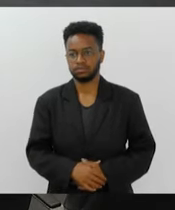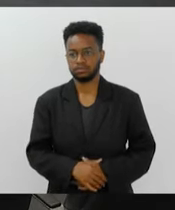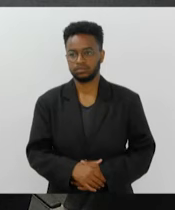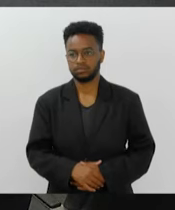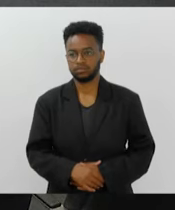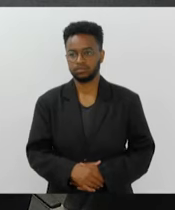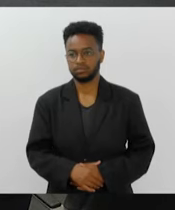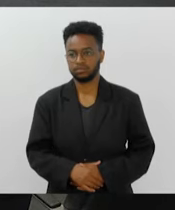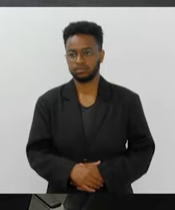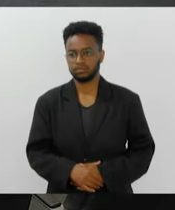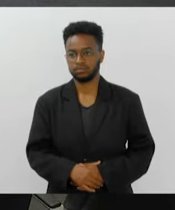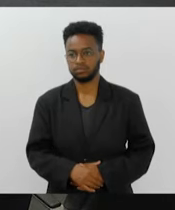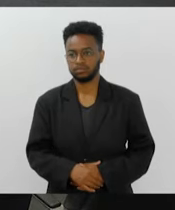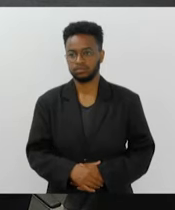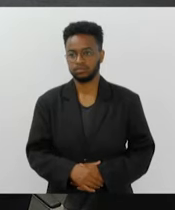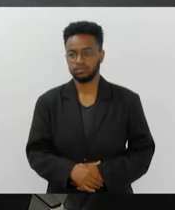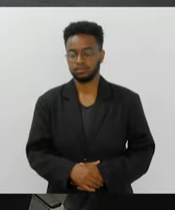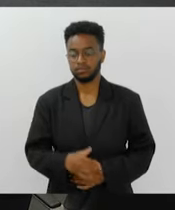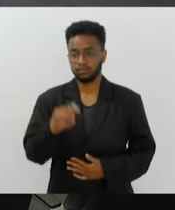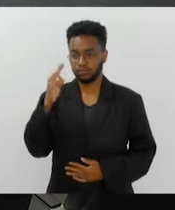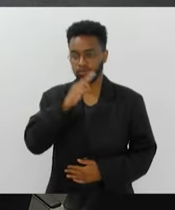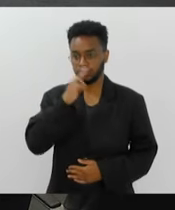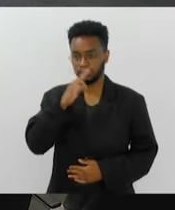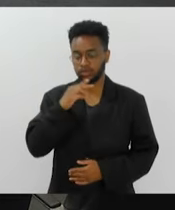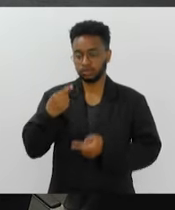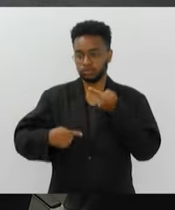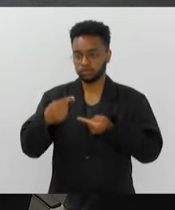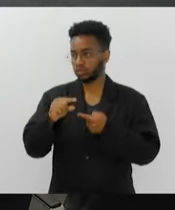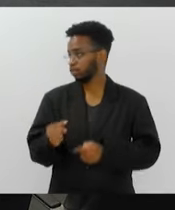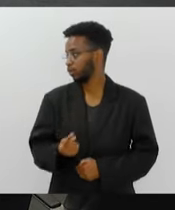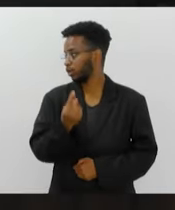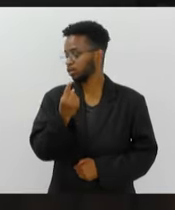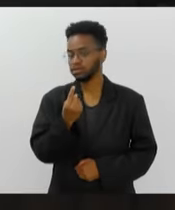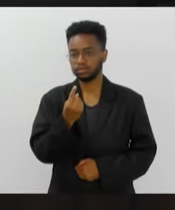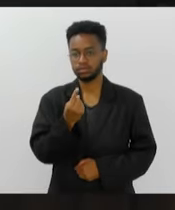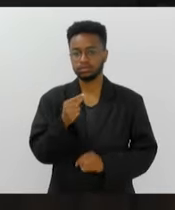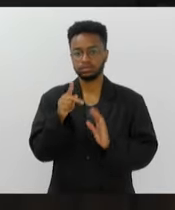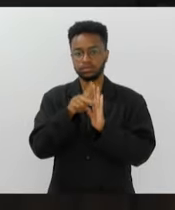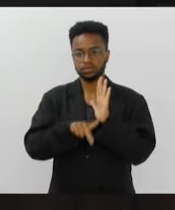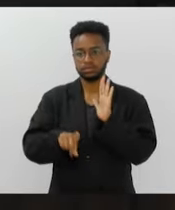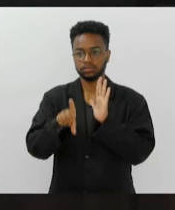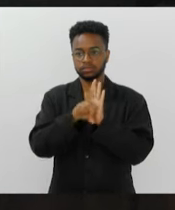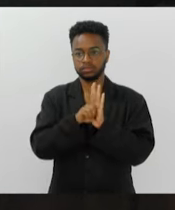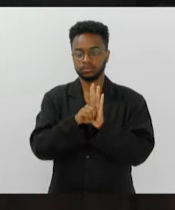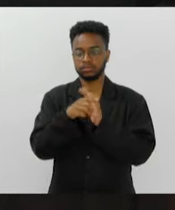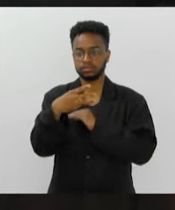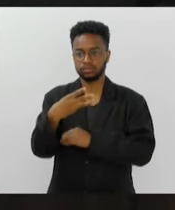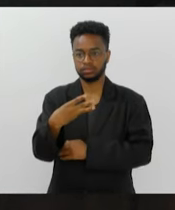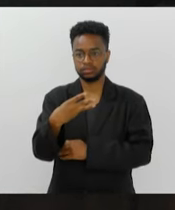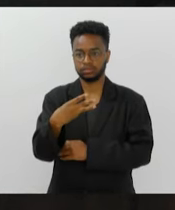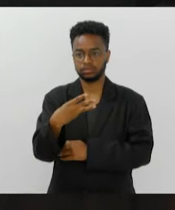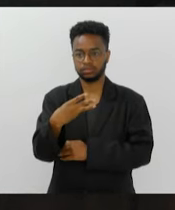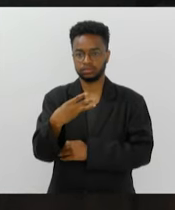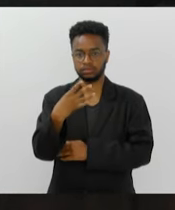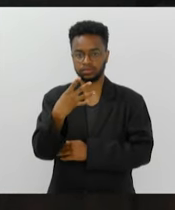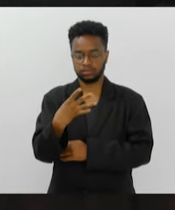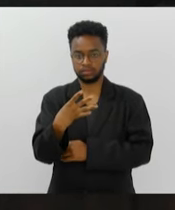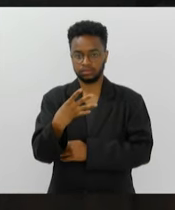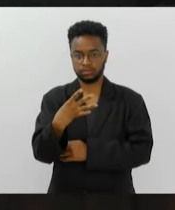Ok em regime de urgência em discussão única projeto de lei número 3000